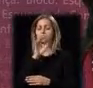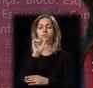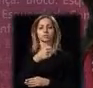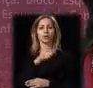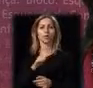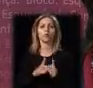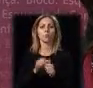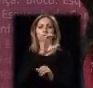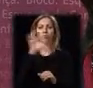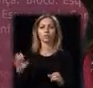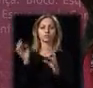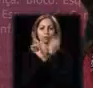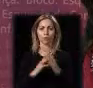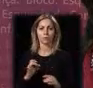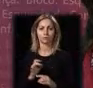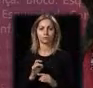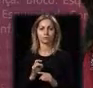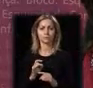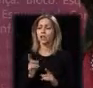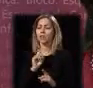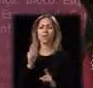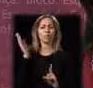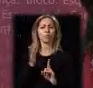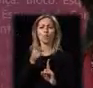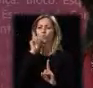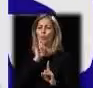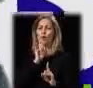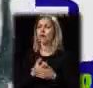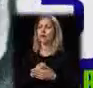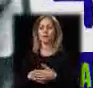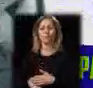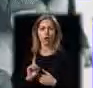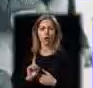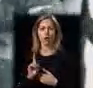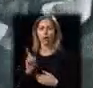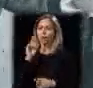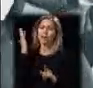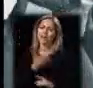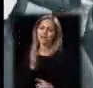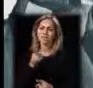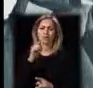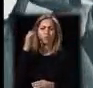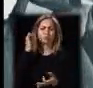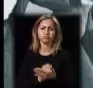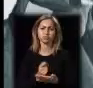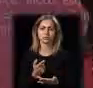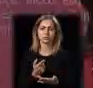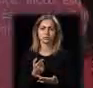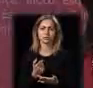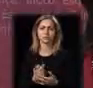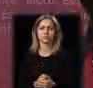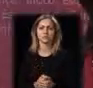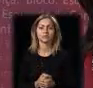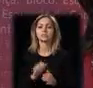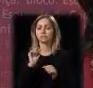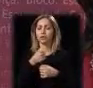ou não acompanhar os restantes países europeus que não tratam como criminosa, que não perseguem e que não punem uma mulher que fez um aborto.